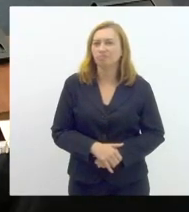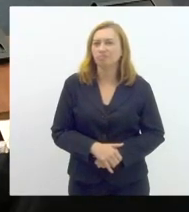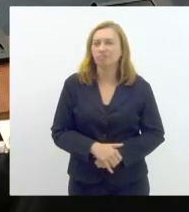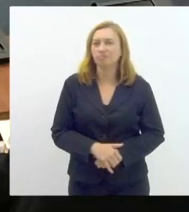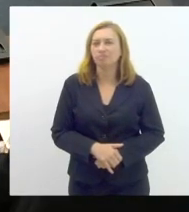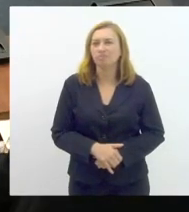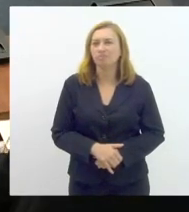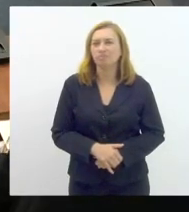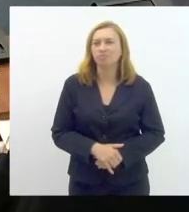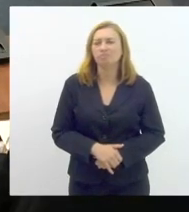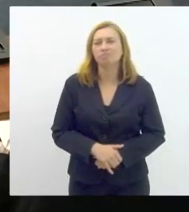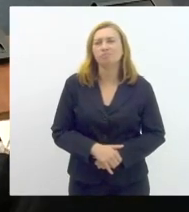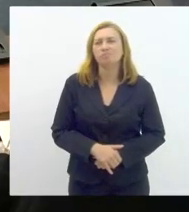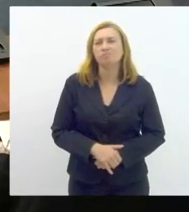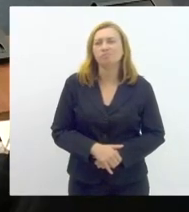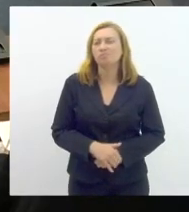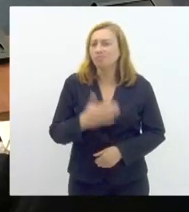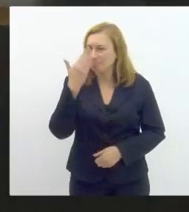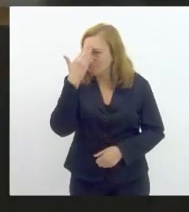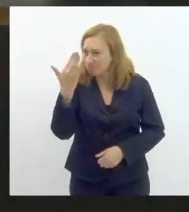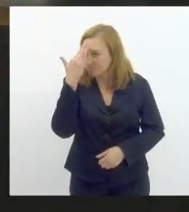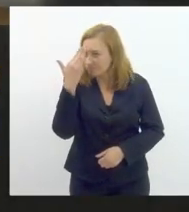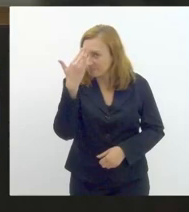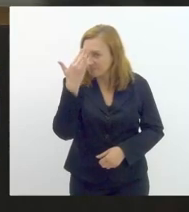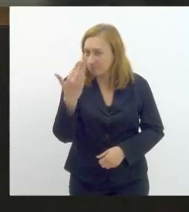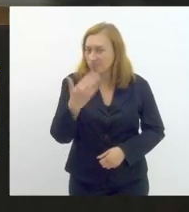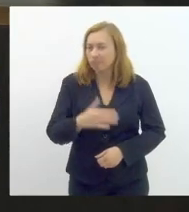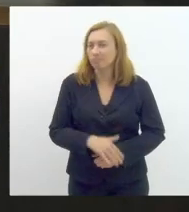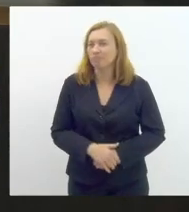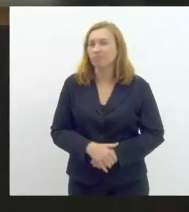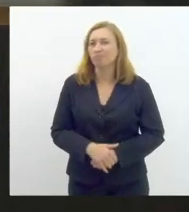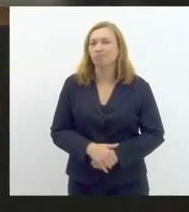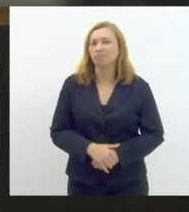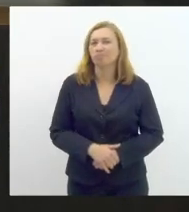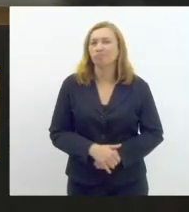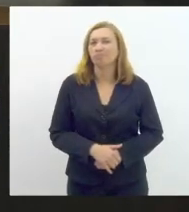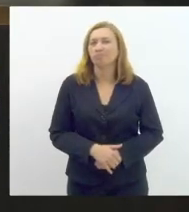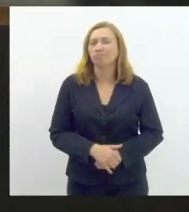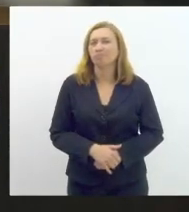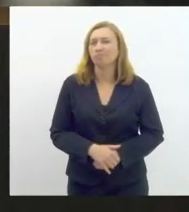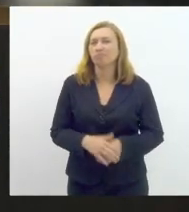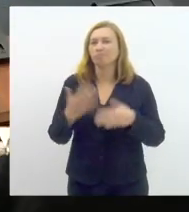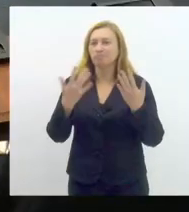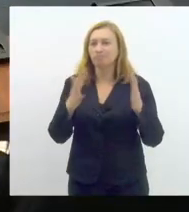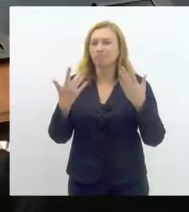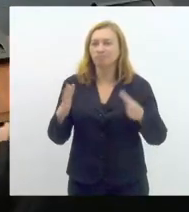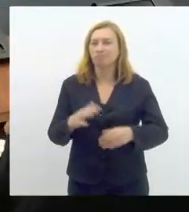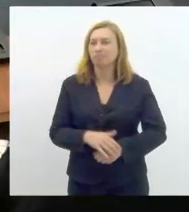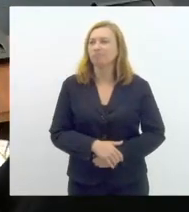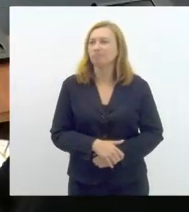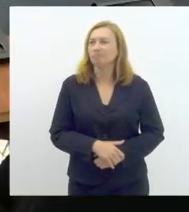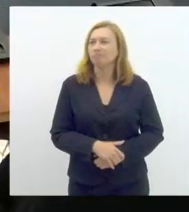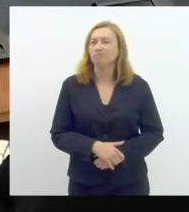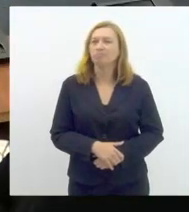frente. Bacana. Então, muito, muito obrigado. Fiquem com Deus e parabéns.